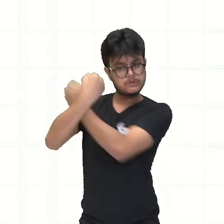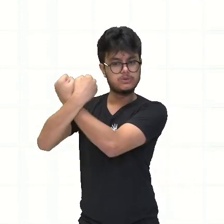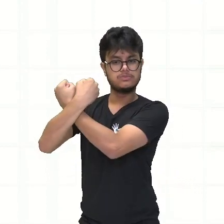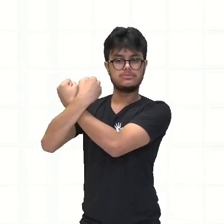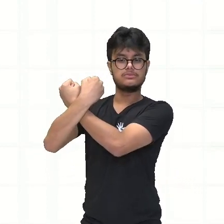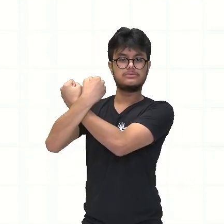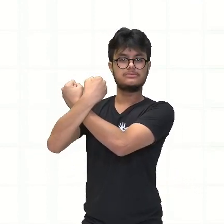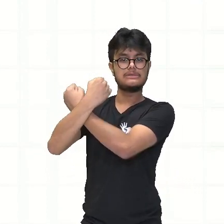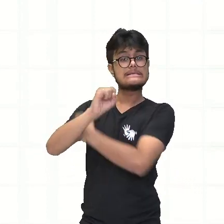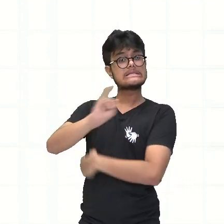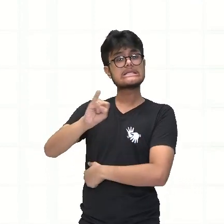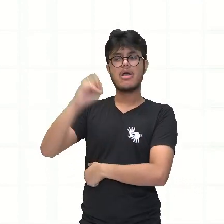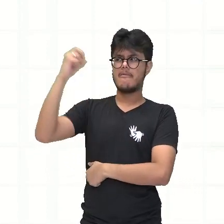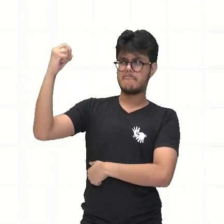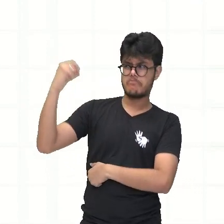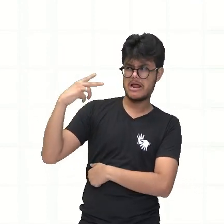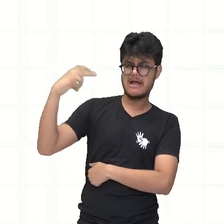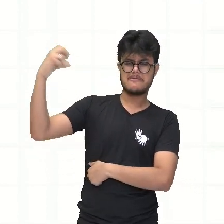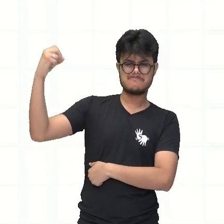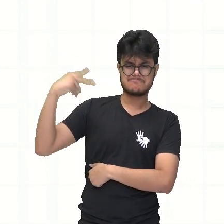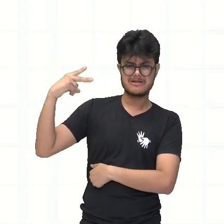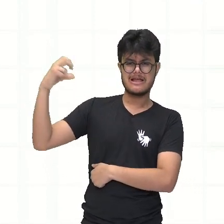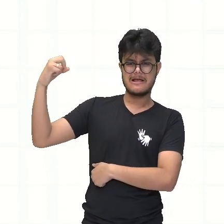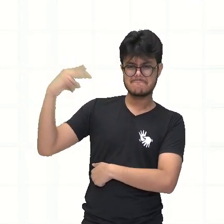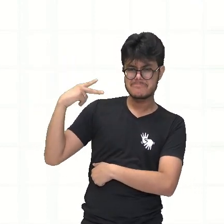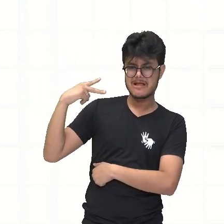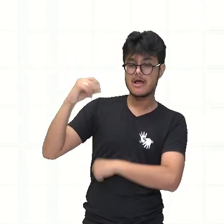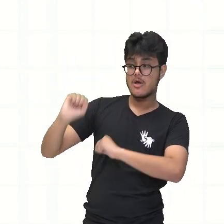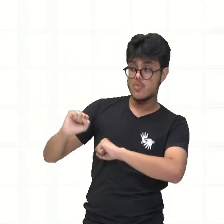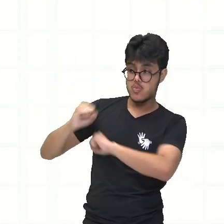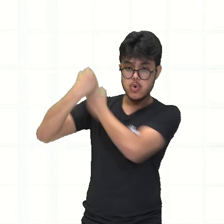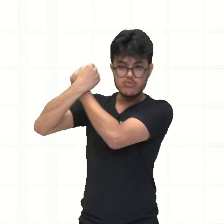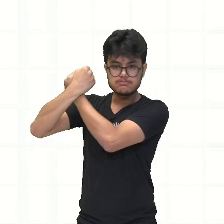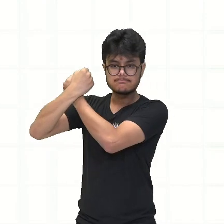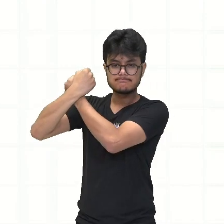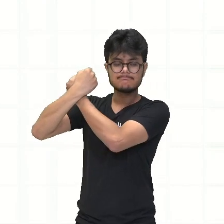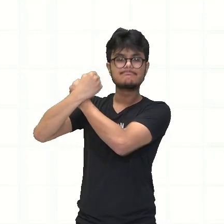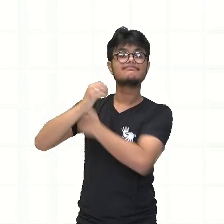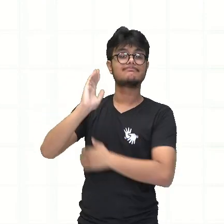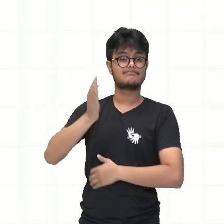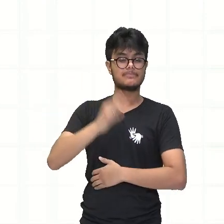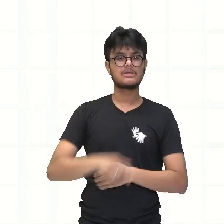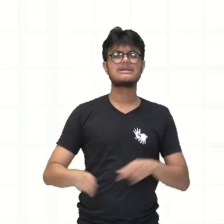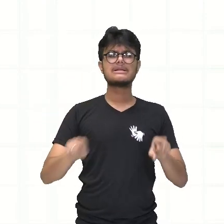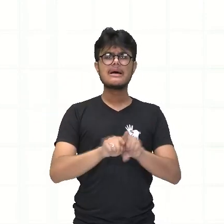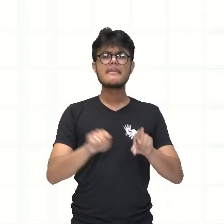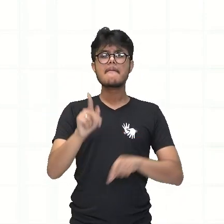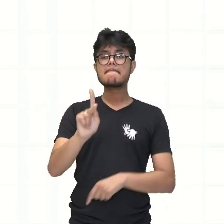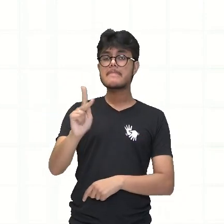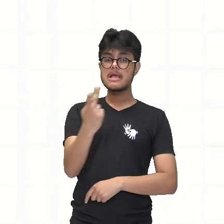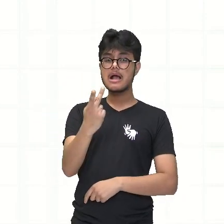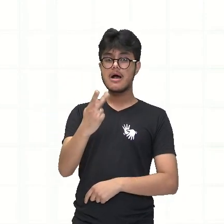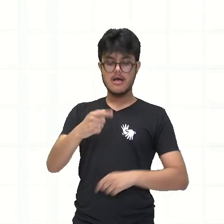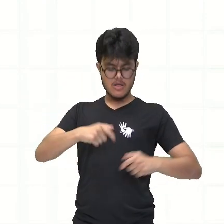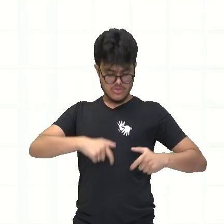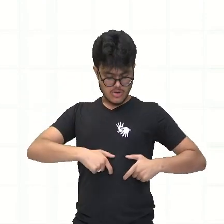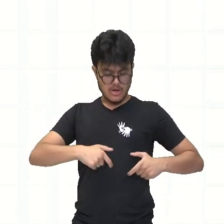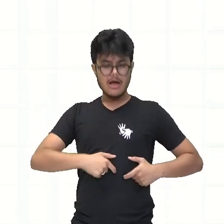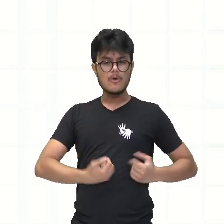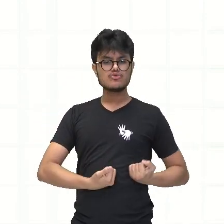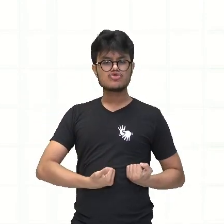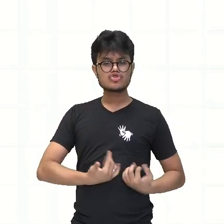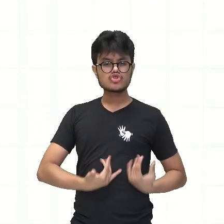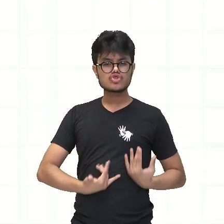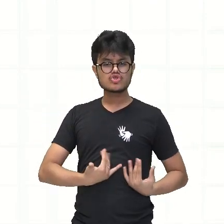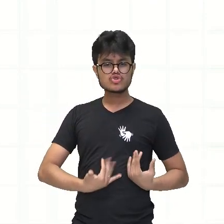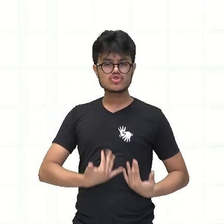ele possa causar uma alteração. pH também do estômago, tá? O pH gástrico,